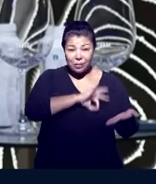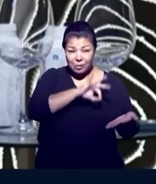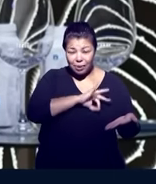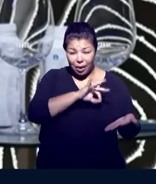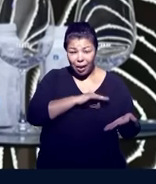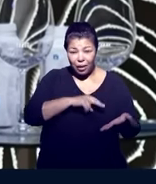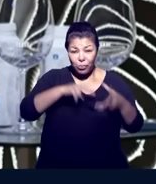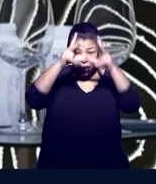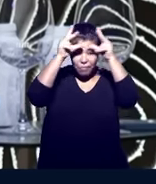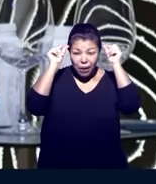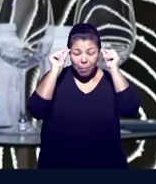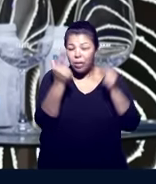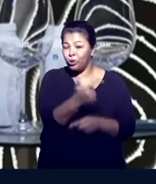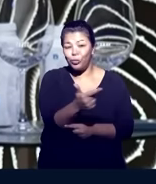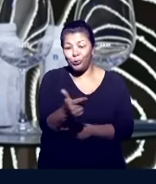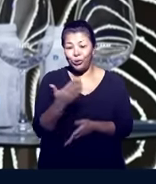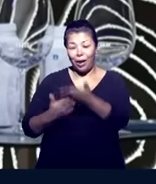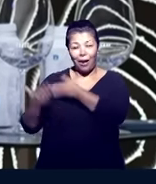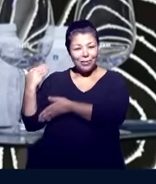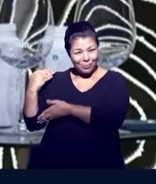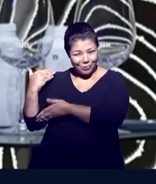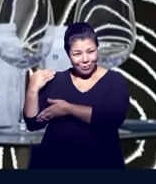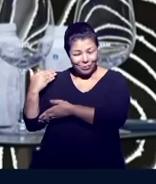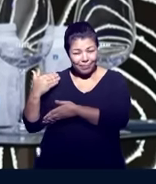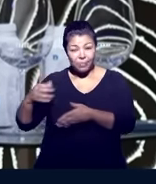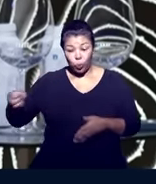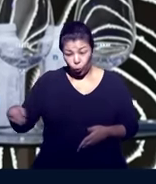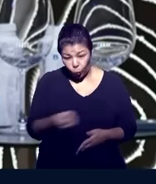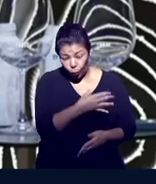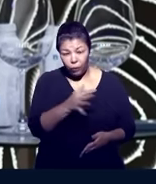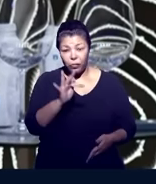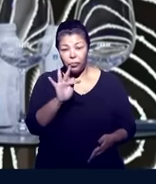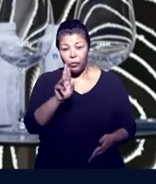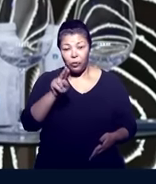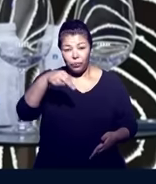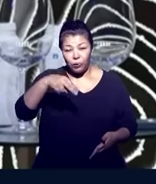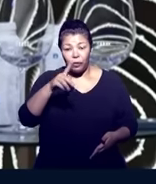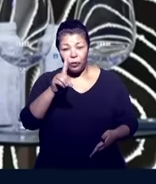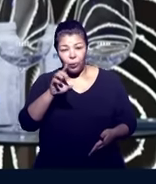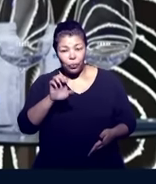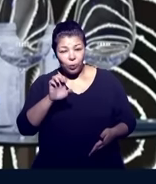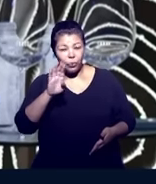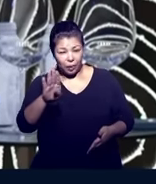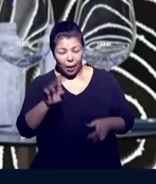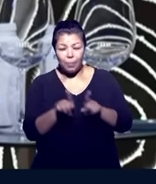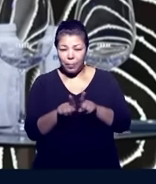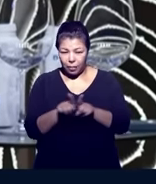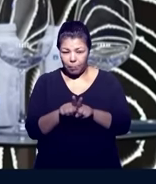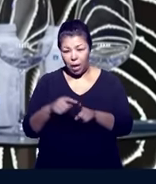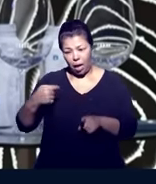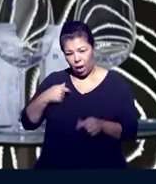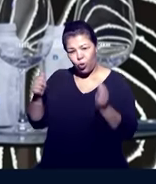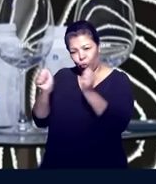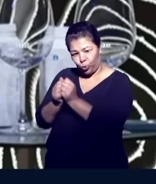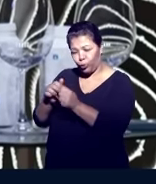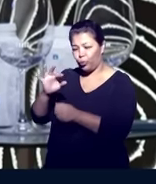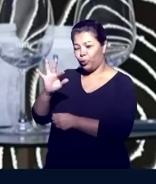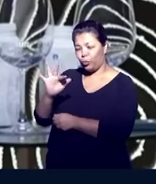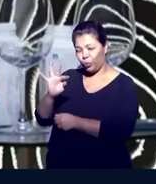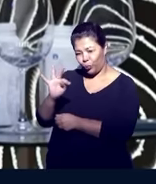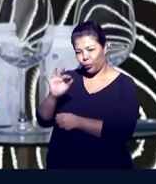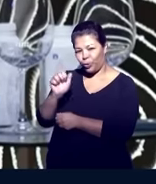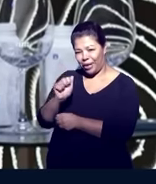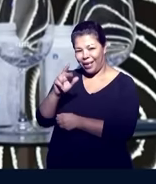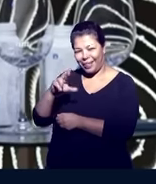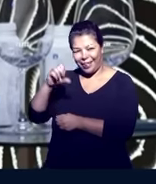significativo do ponto de vista orçamentário o novo fundeb eu criei o fundeb eu eu e o tcio genro eu era secretário executivo ele